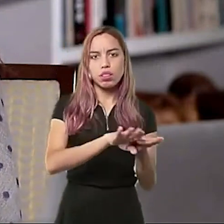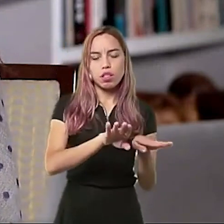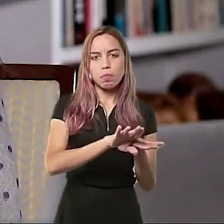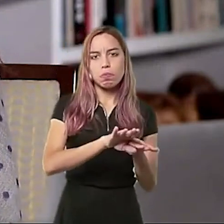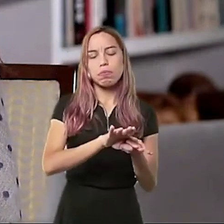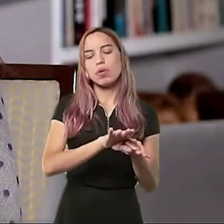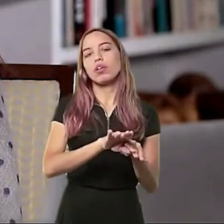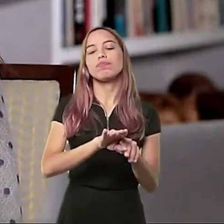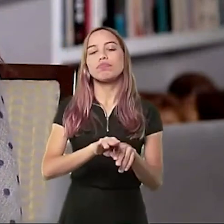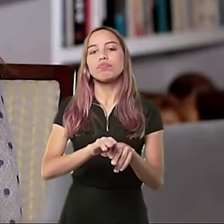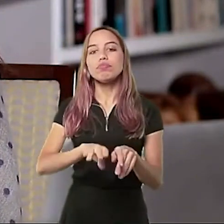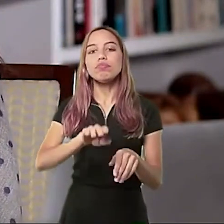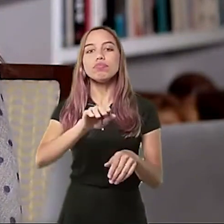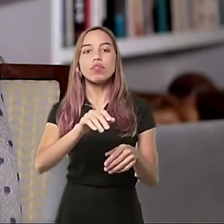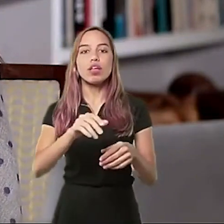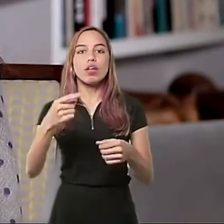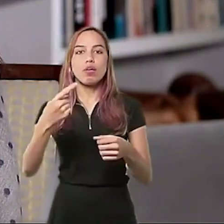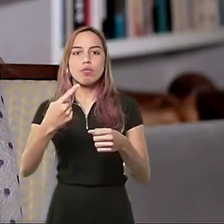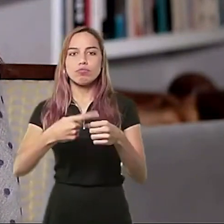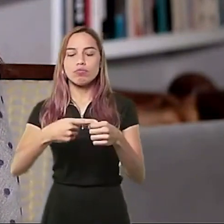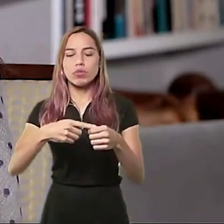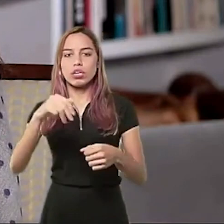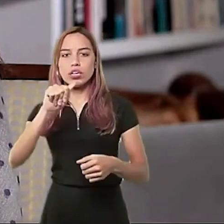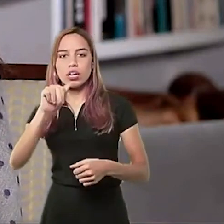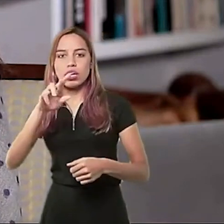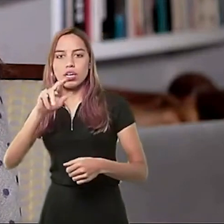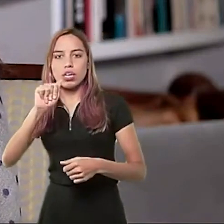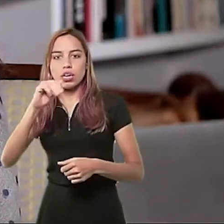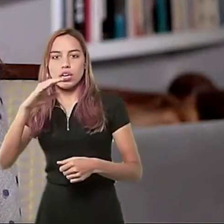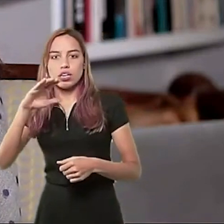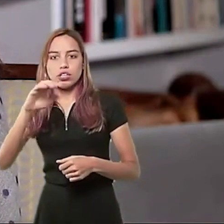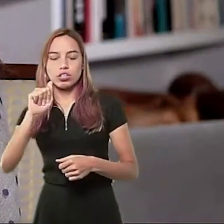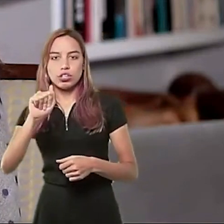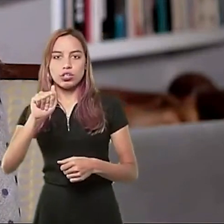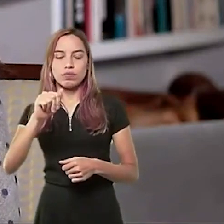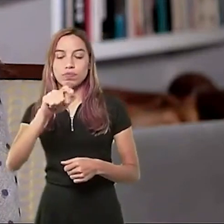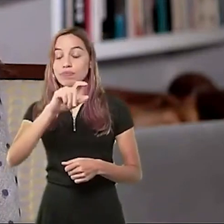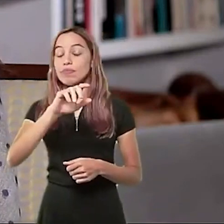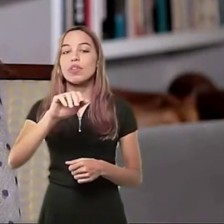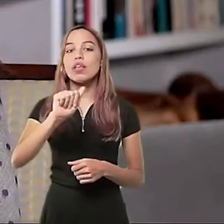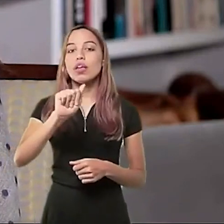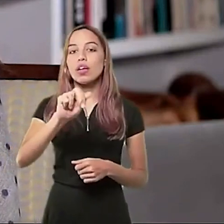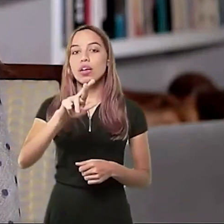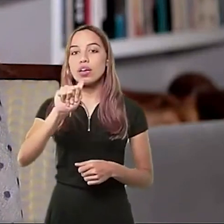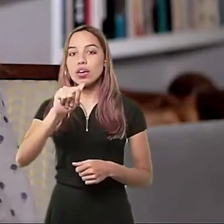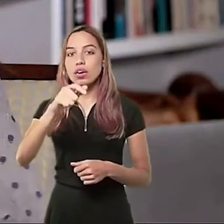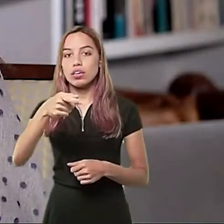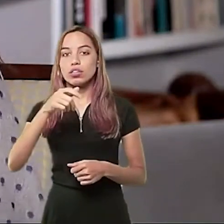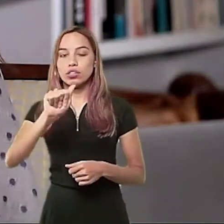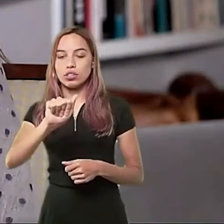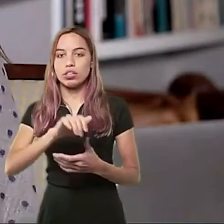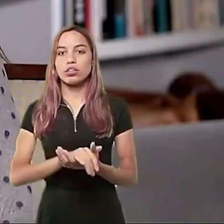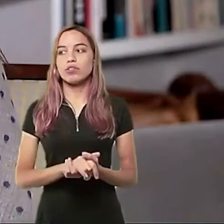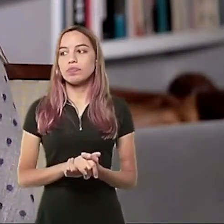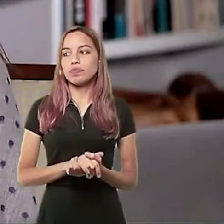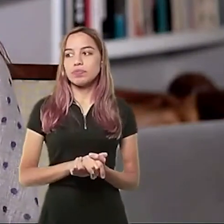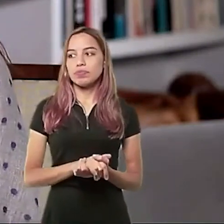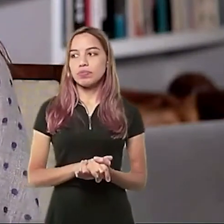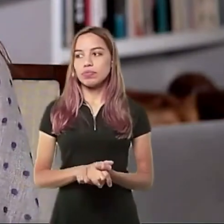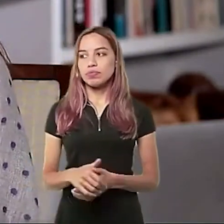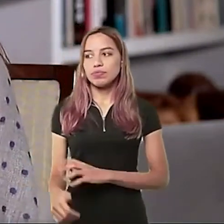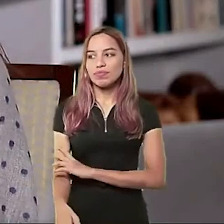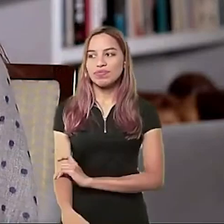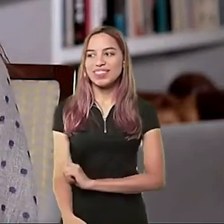A jornalista e apresentadora Josane Faleiro é uma mulher branca, de cabelos castanhos. Josane usa uma